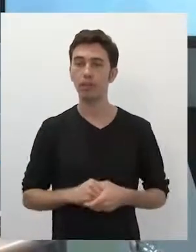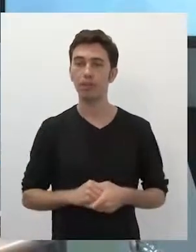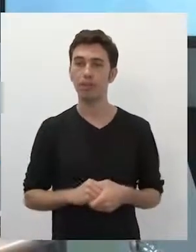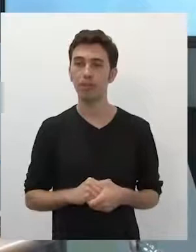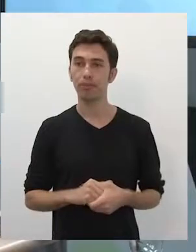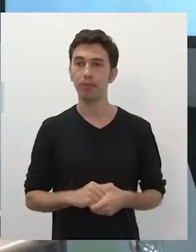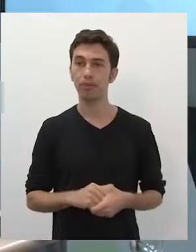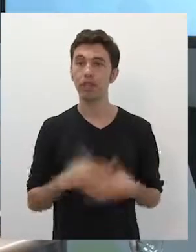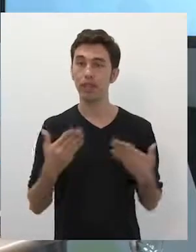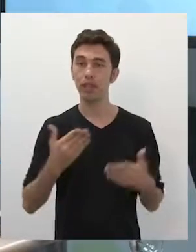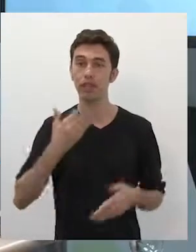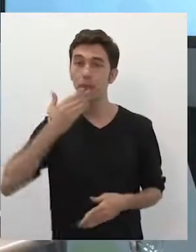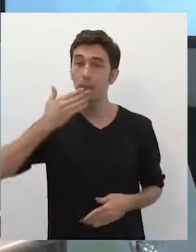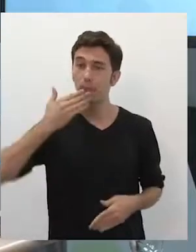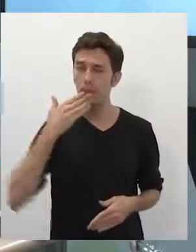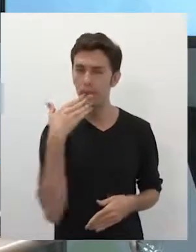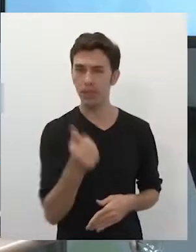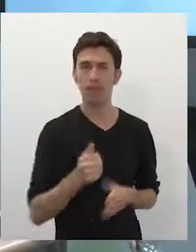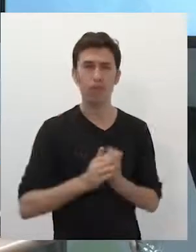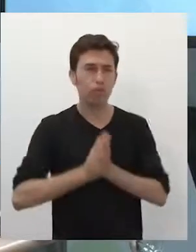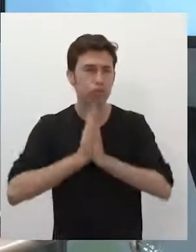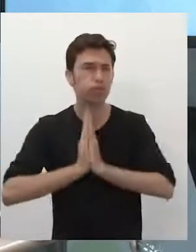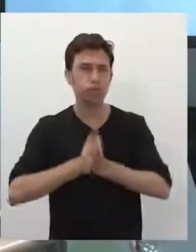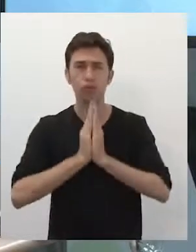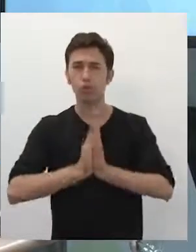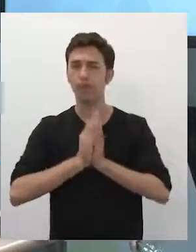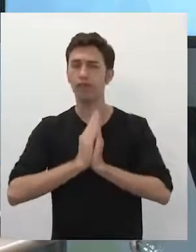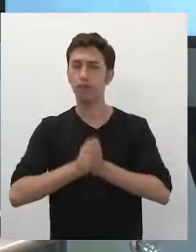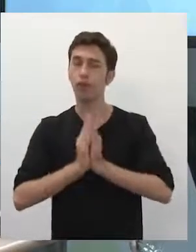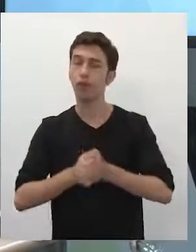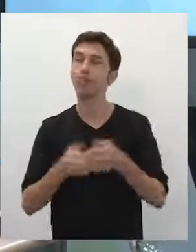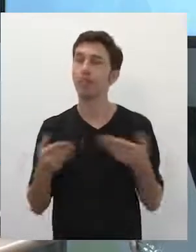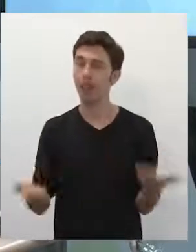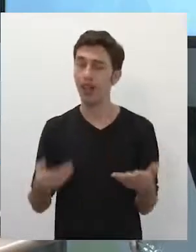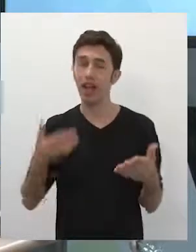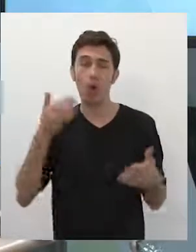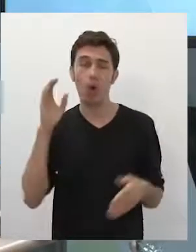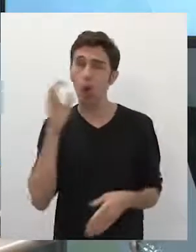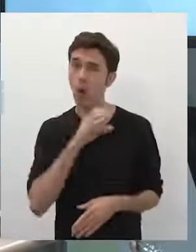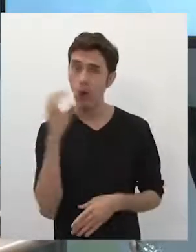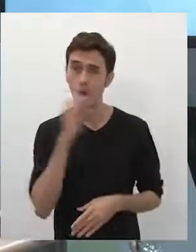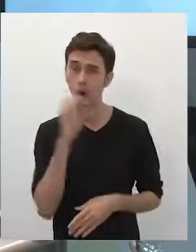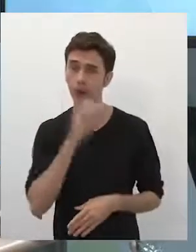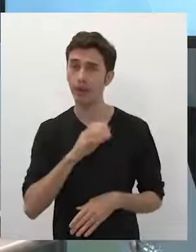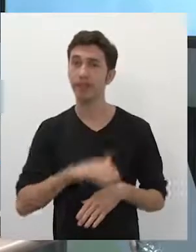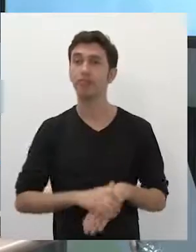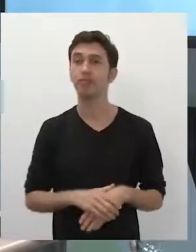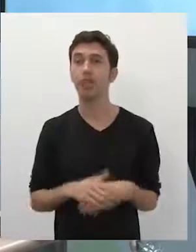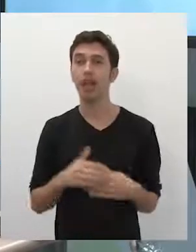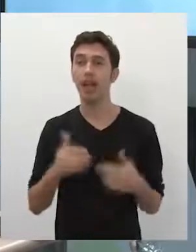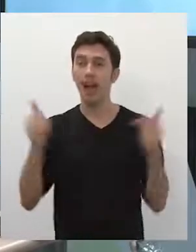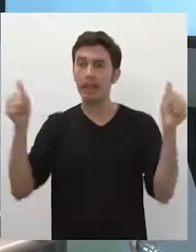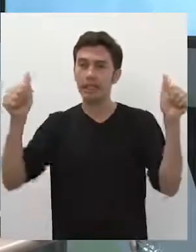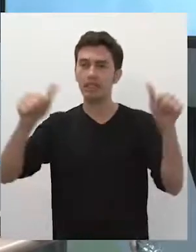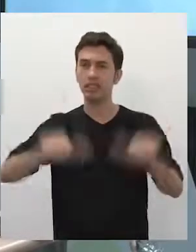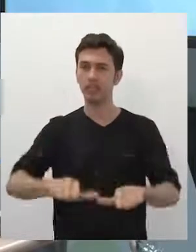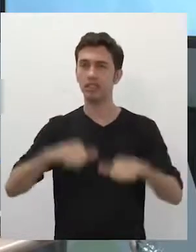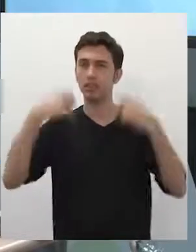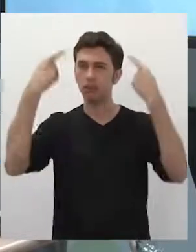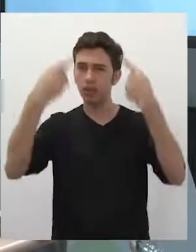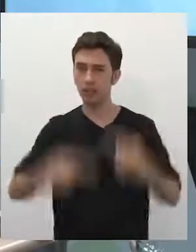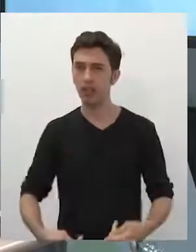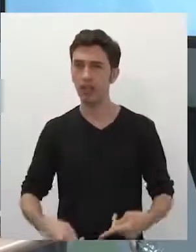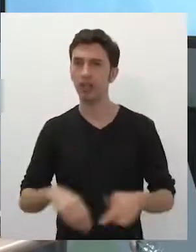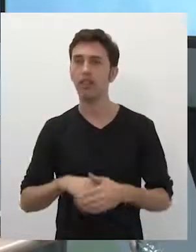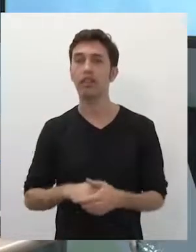estão apelando, olha, por favor, isso é urgente. Crises humanitárias, então são